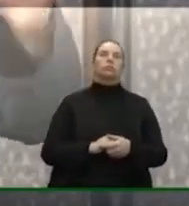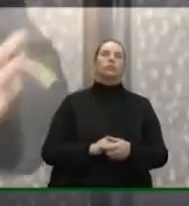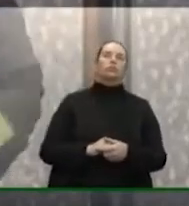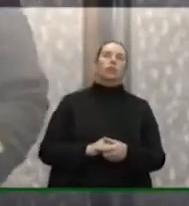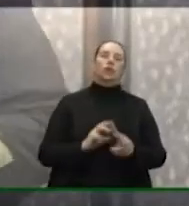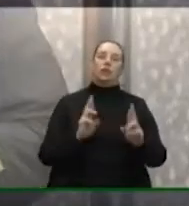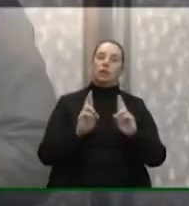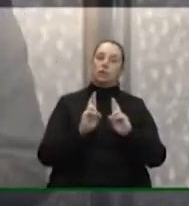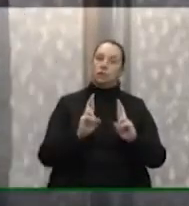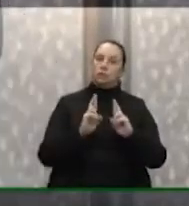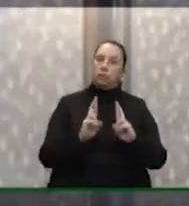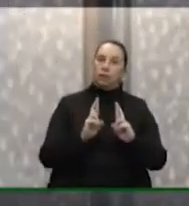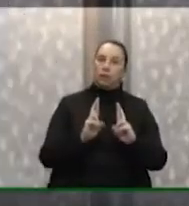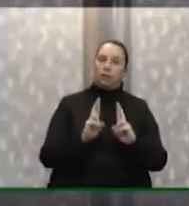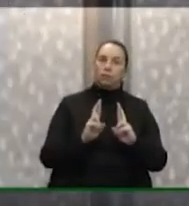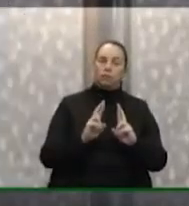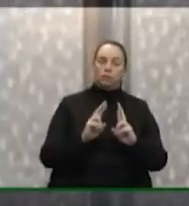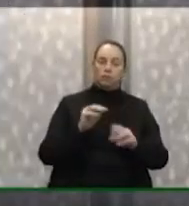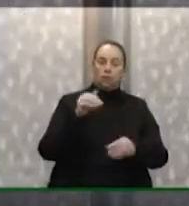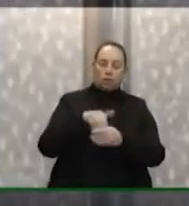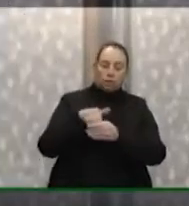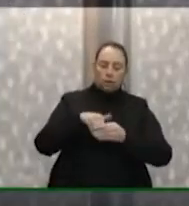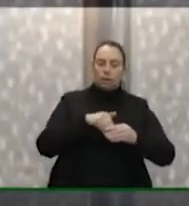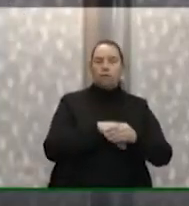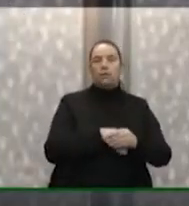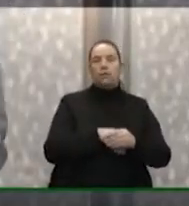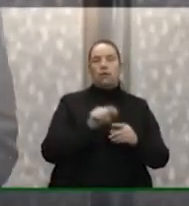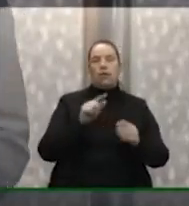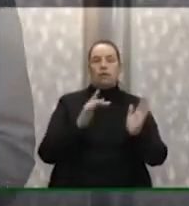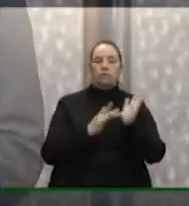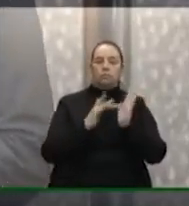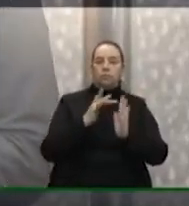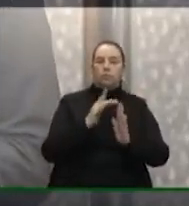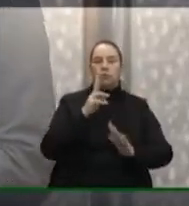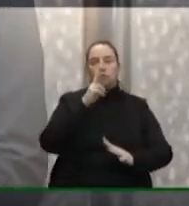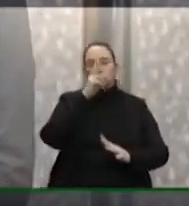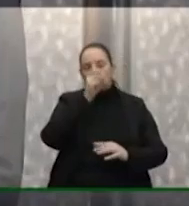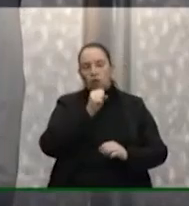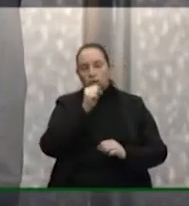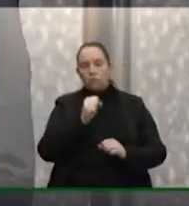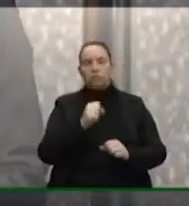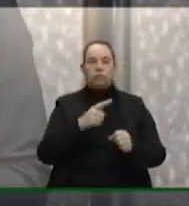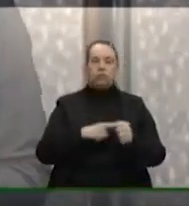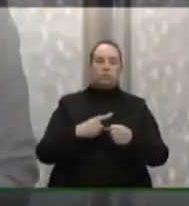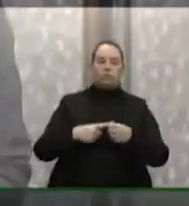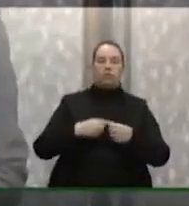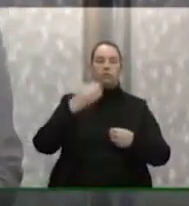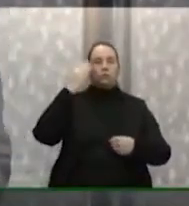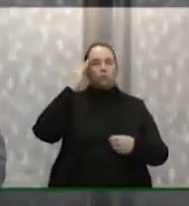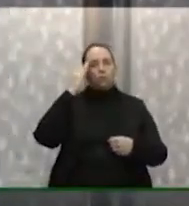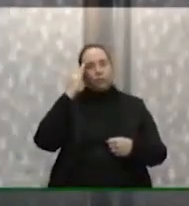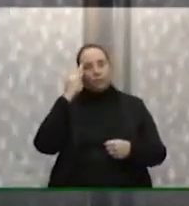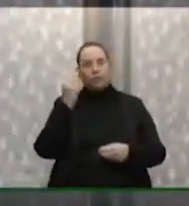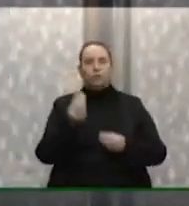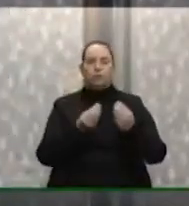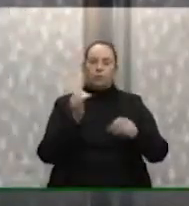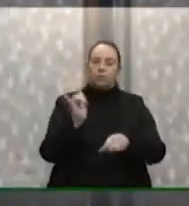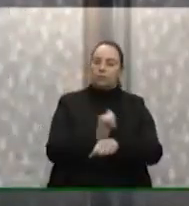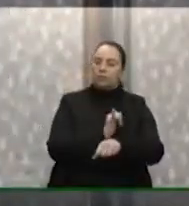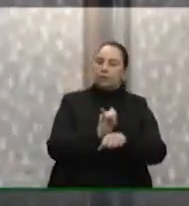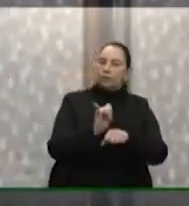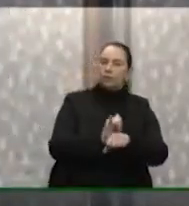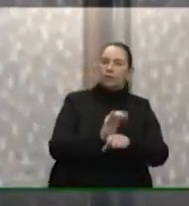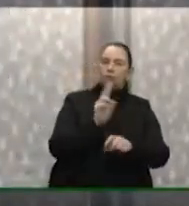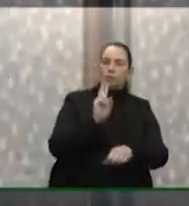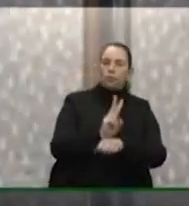espero que nessa eleição essa seja uma pauta muito forte que a cidade compreenda o quanto ela foi estratégica protegendo seu